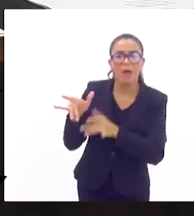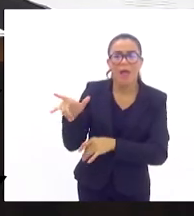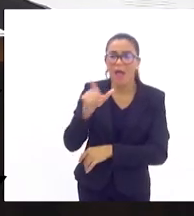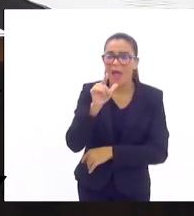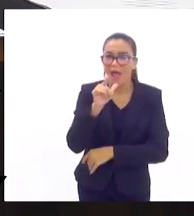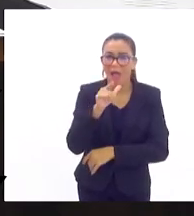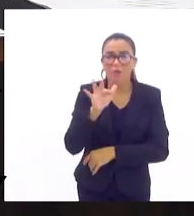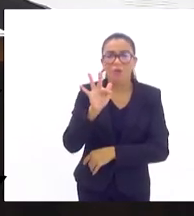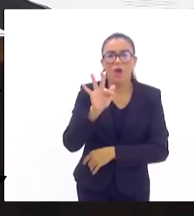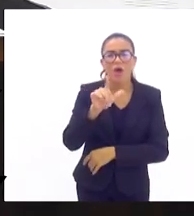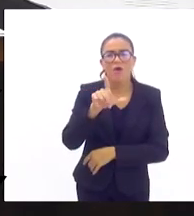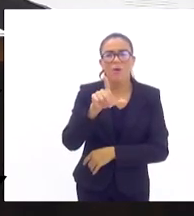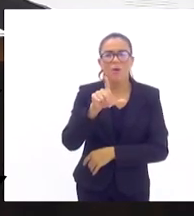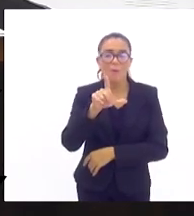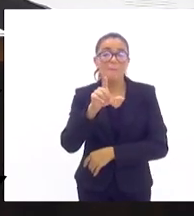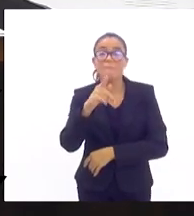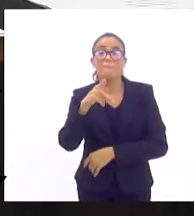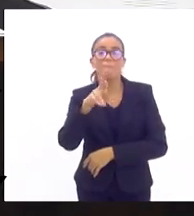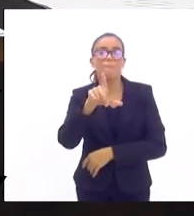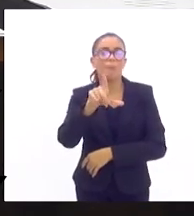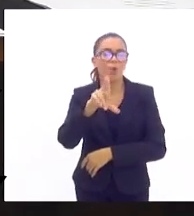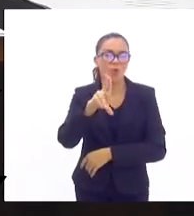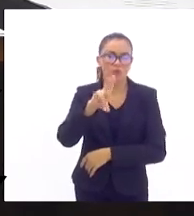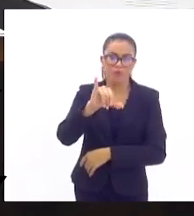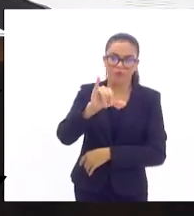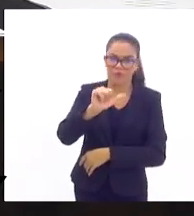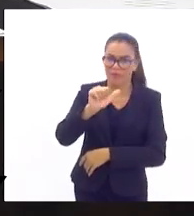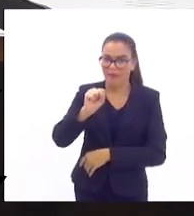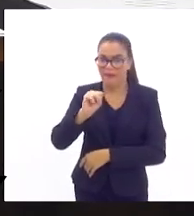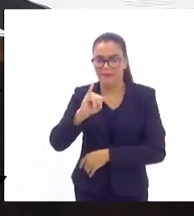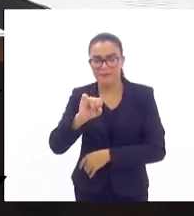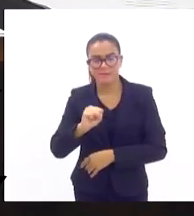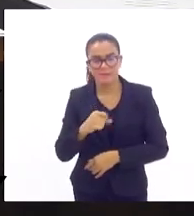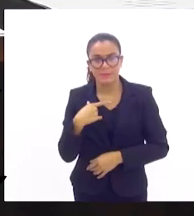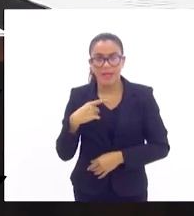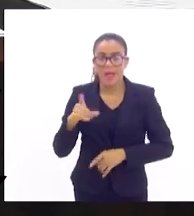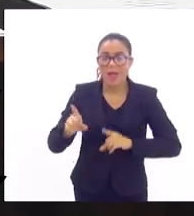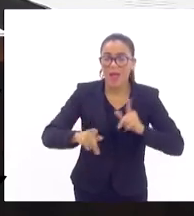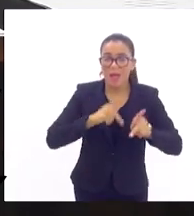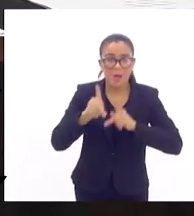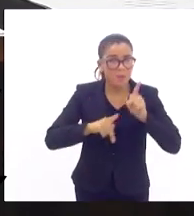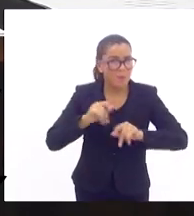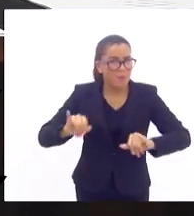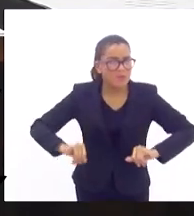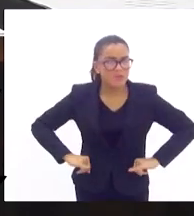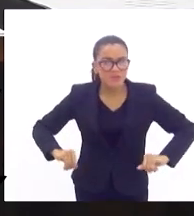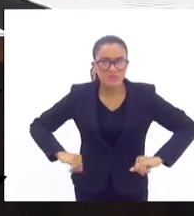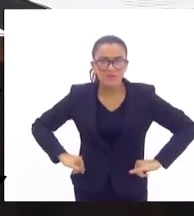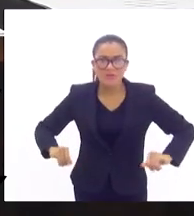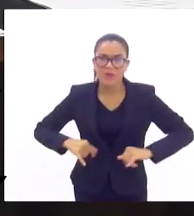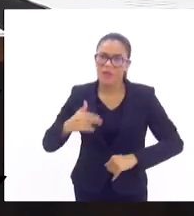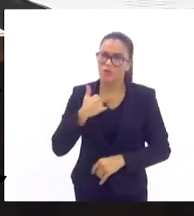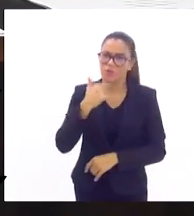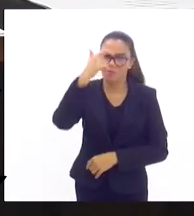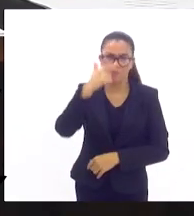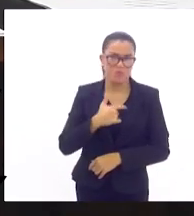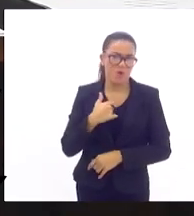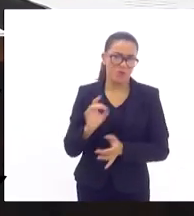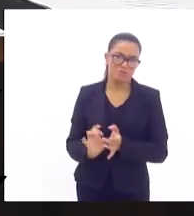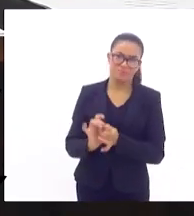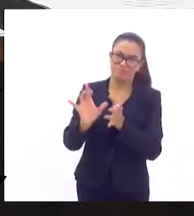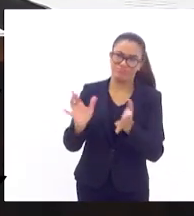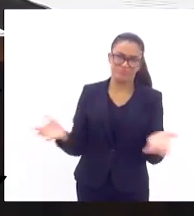assistindo, é lastimável que a população tenha sofrido cada dia mais. Eu não posso deixar aqui, presidente